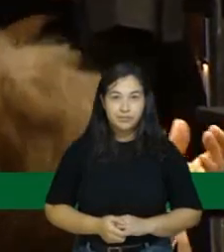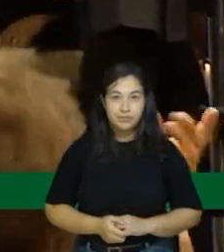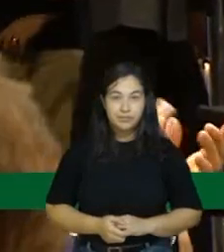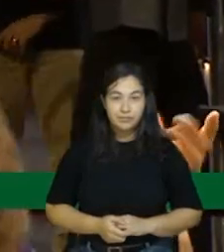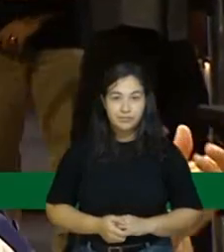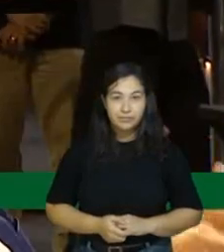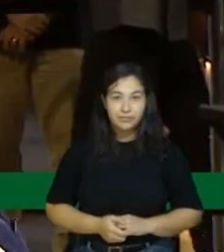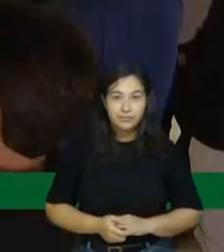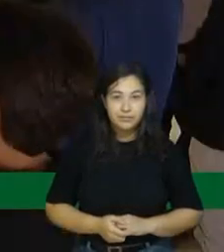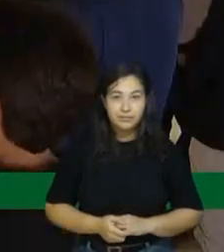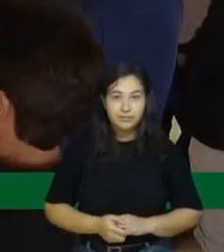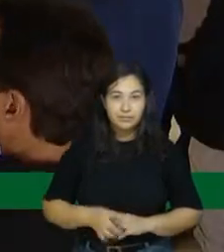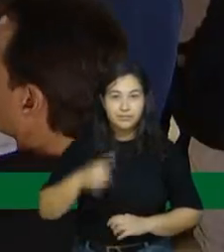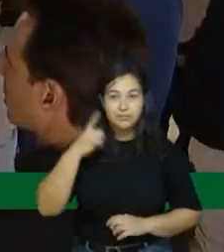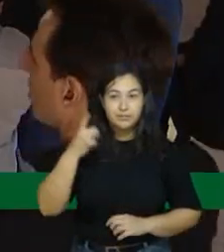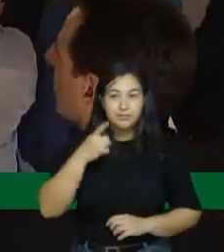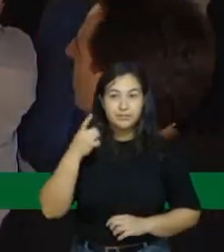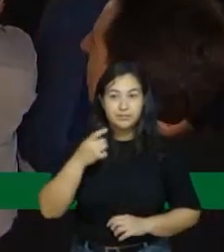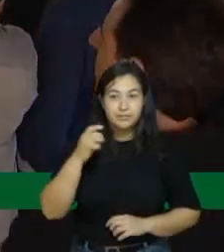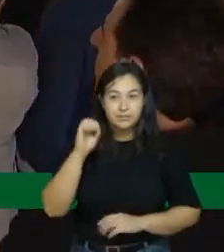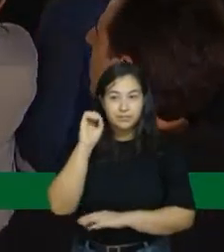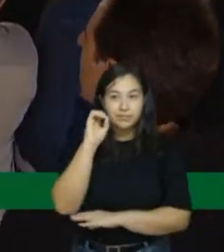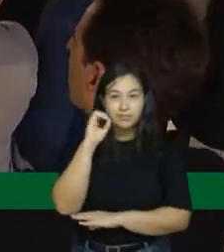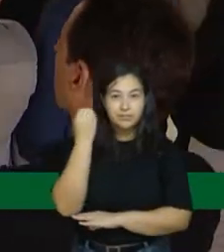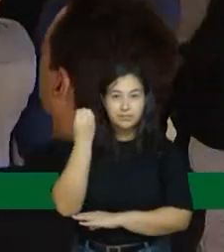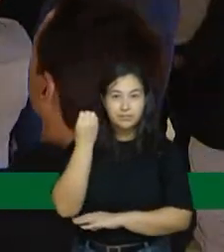Berlanda Deputado Óscar